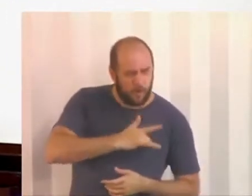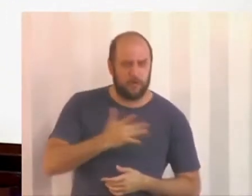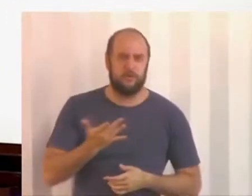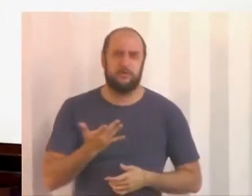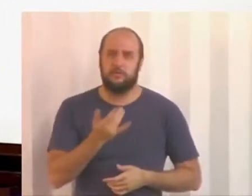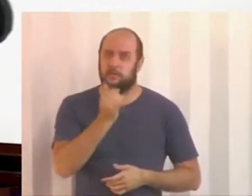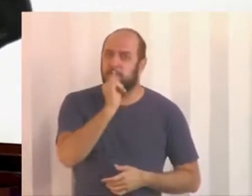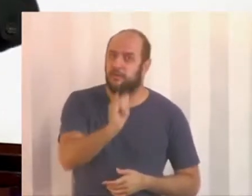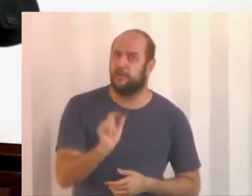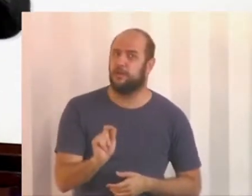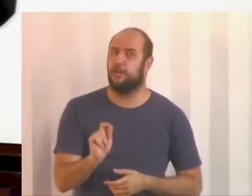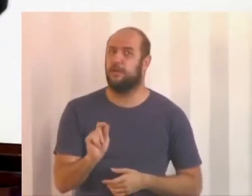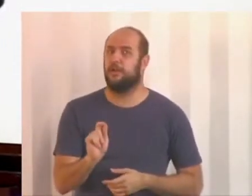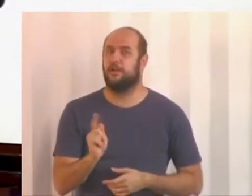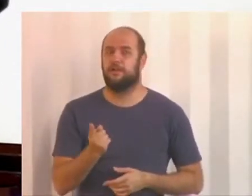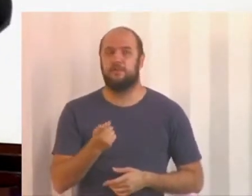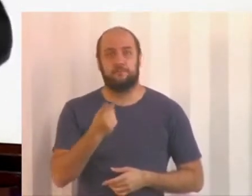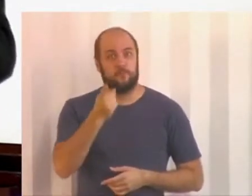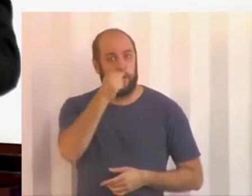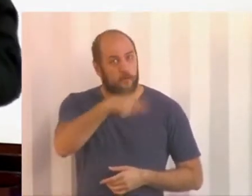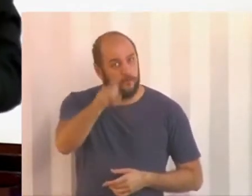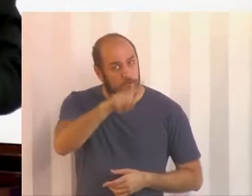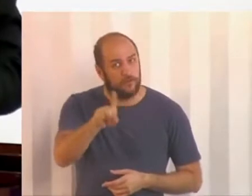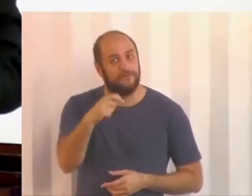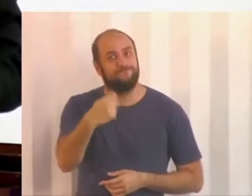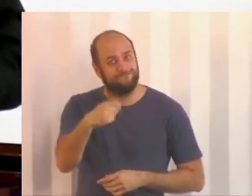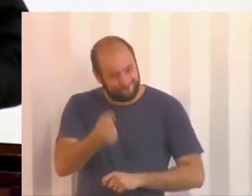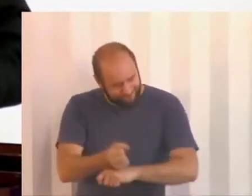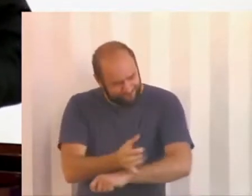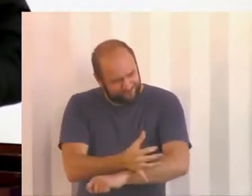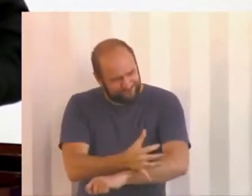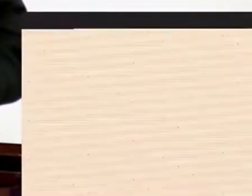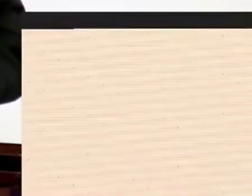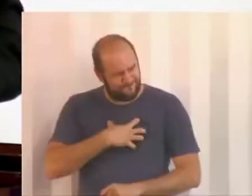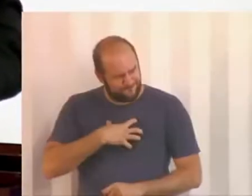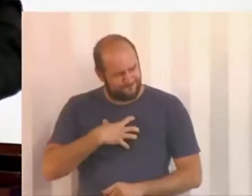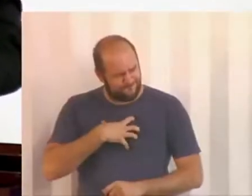dizer, olha, você precisa sentir